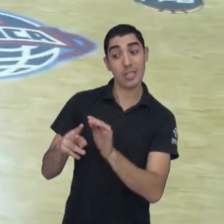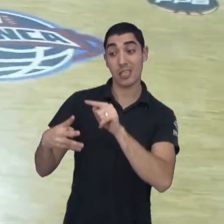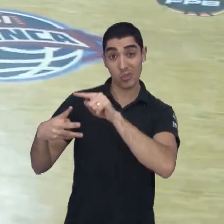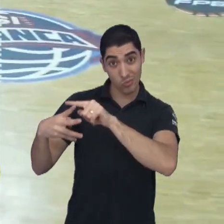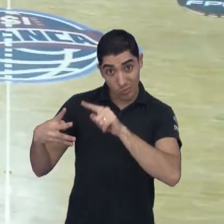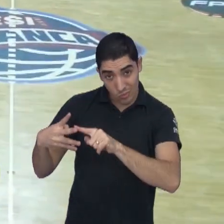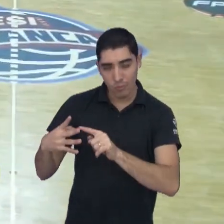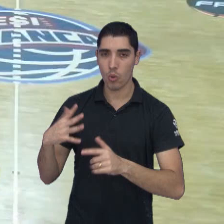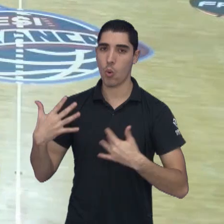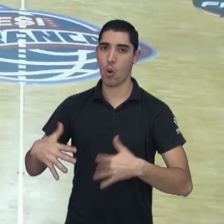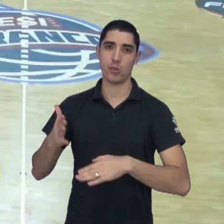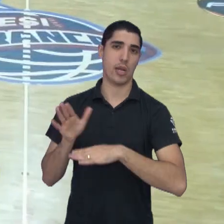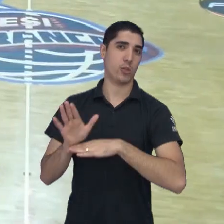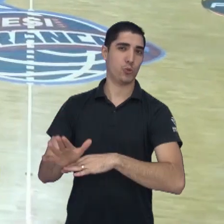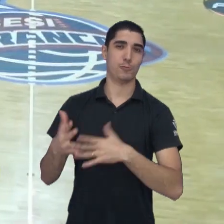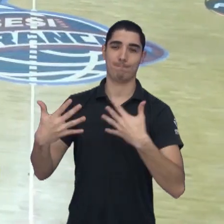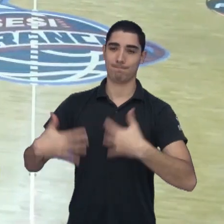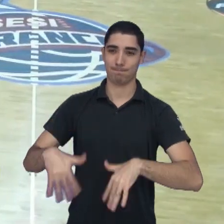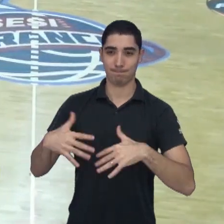de Franca para cima do São José,